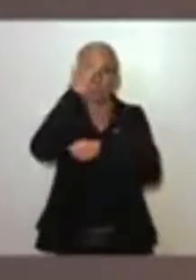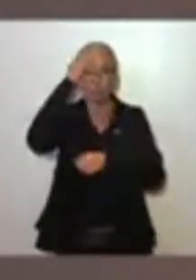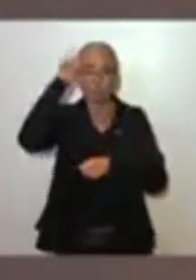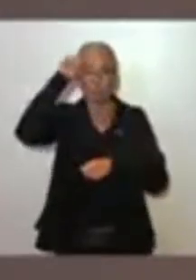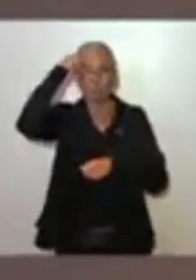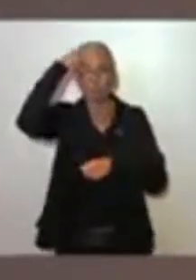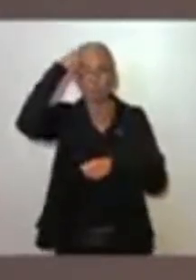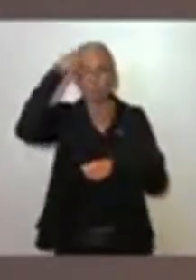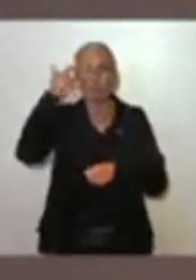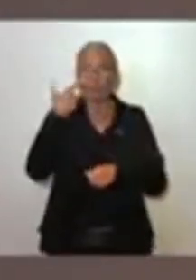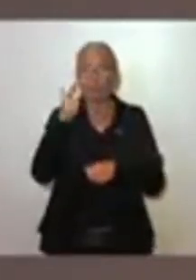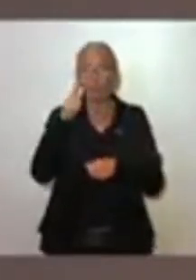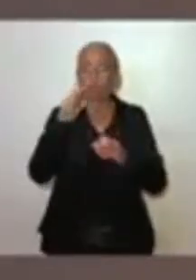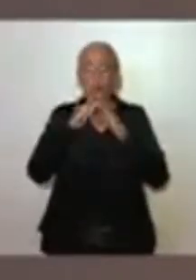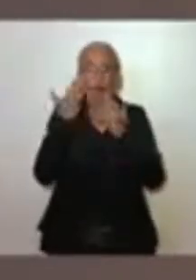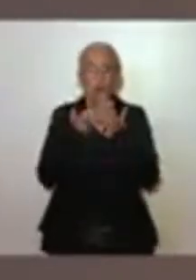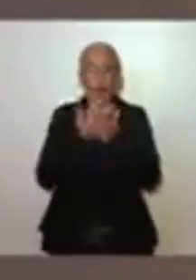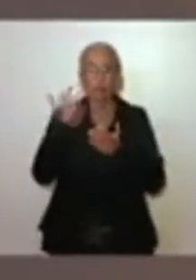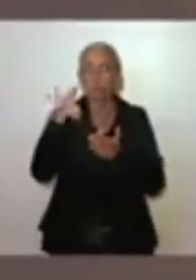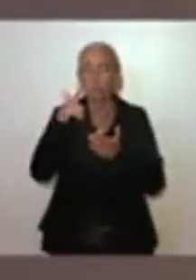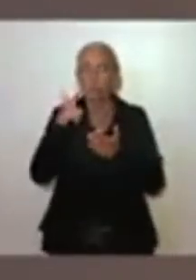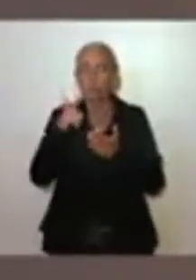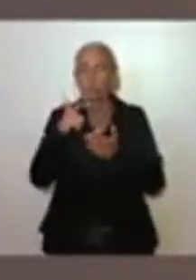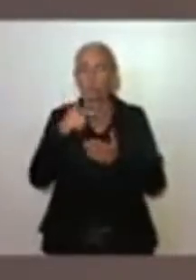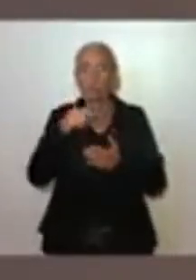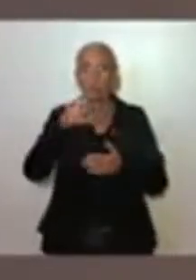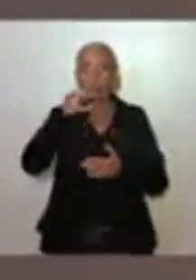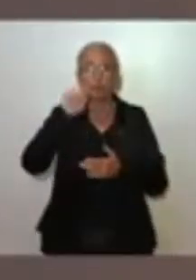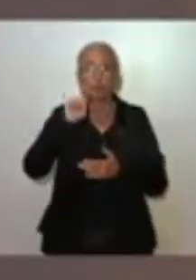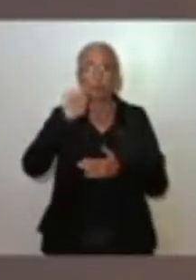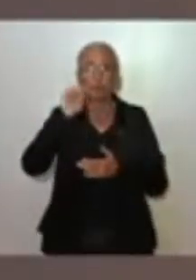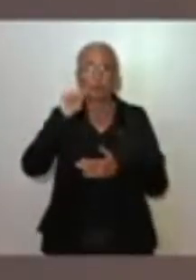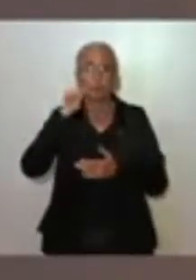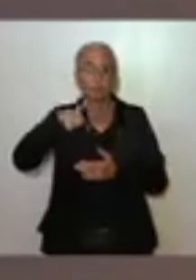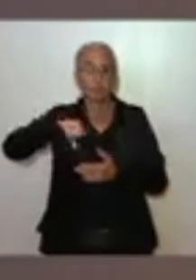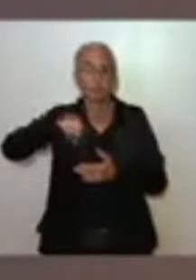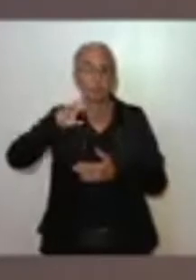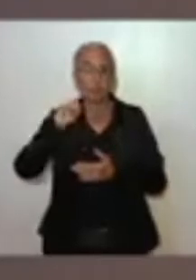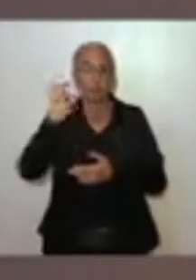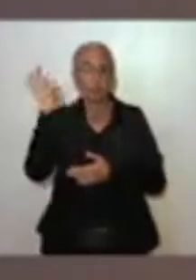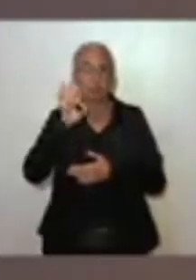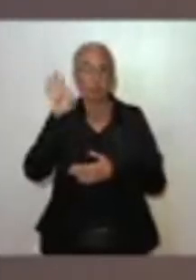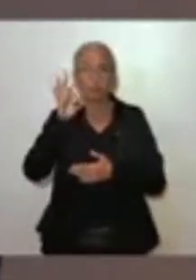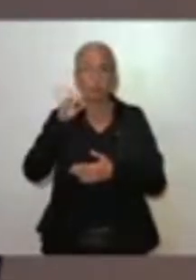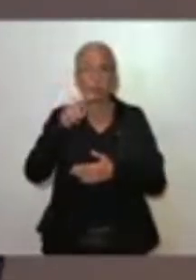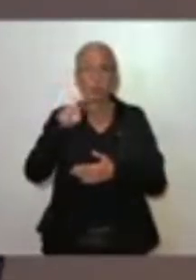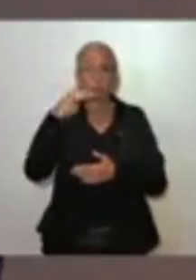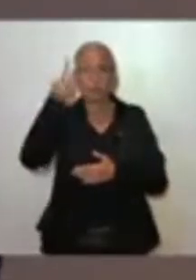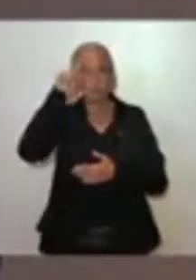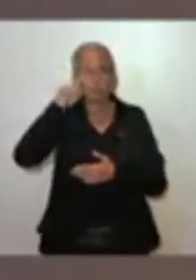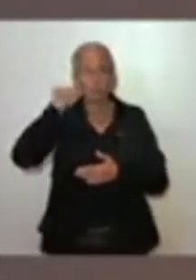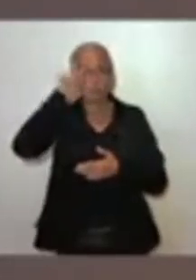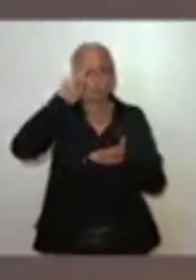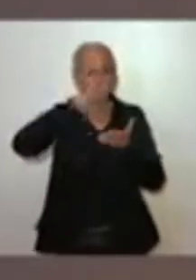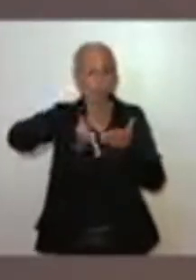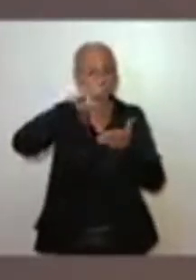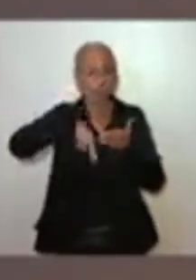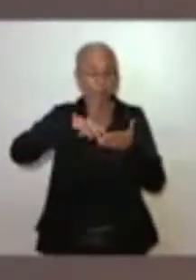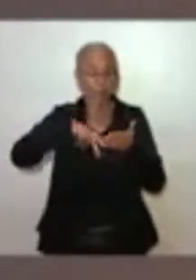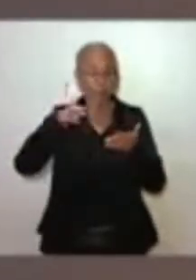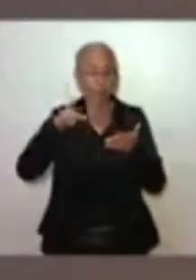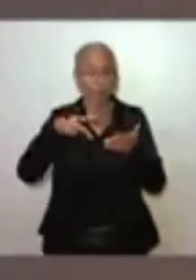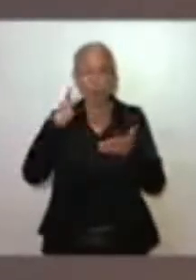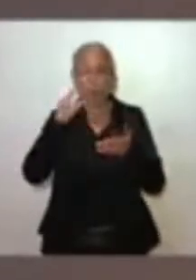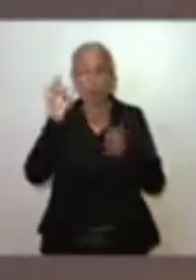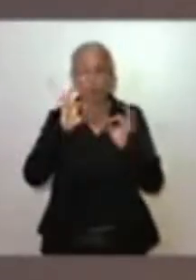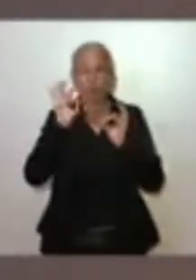Ah e não havia escolas 98 por cento da população era analfabeta eu estou